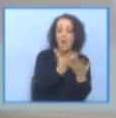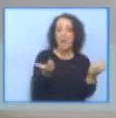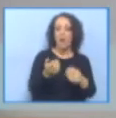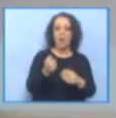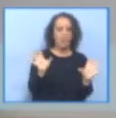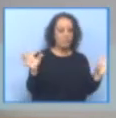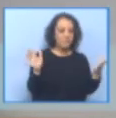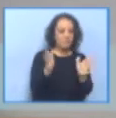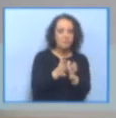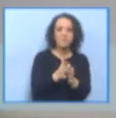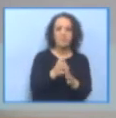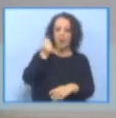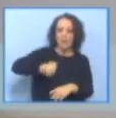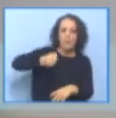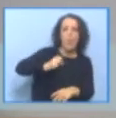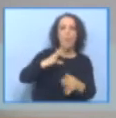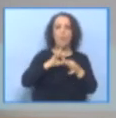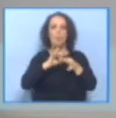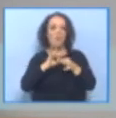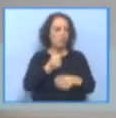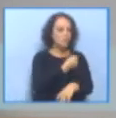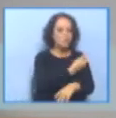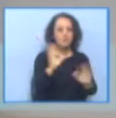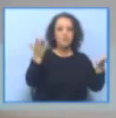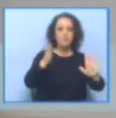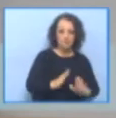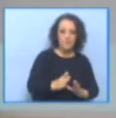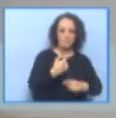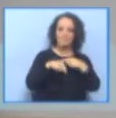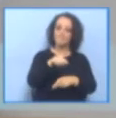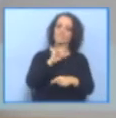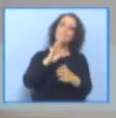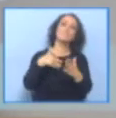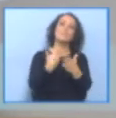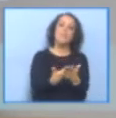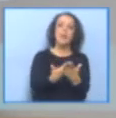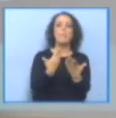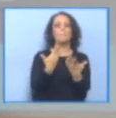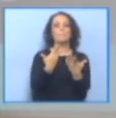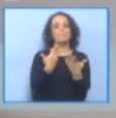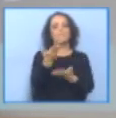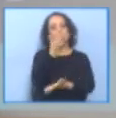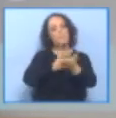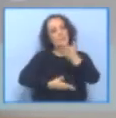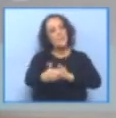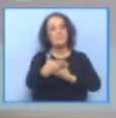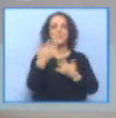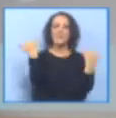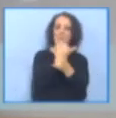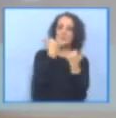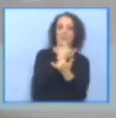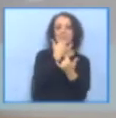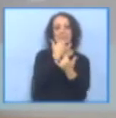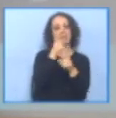poucos caminheiros ou companheiros e portanto, este momento é assim, um momento de partilha, de felicidade,